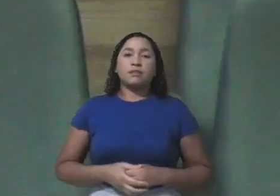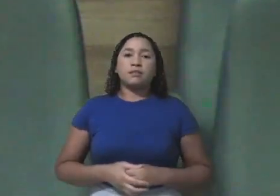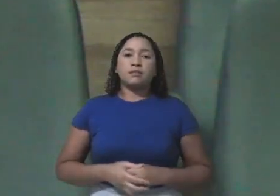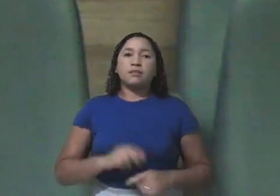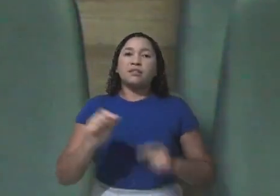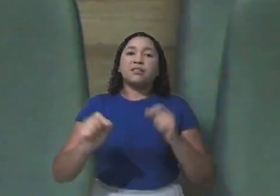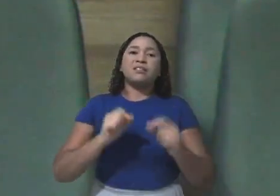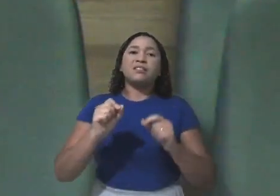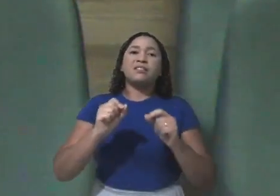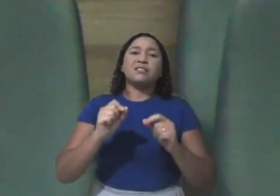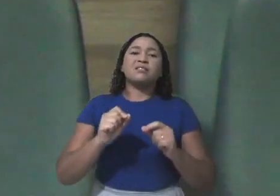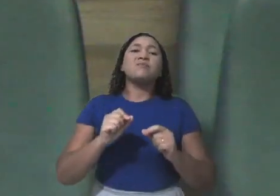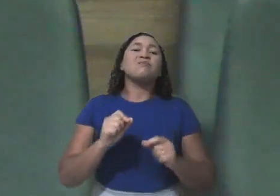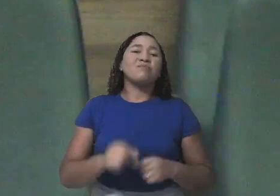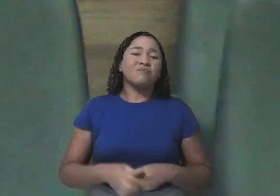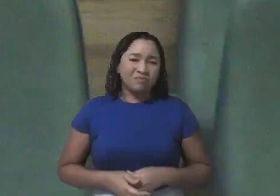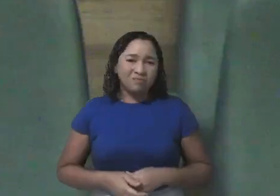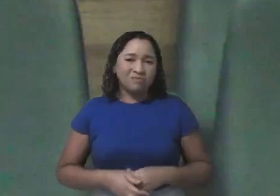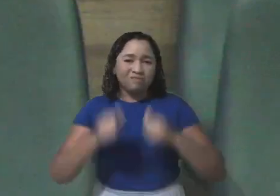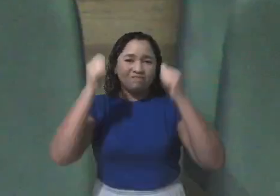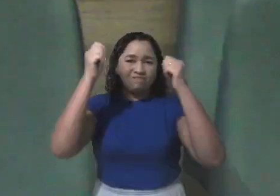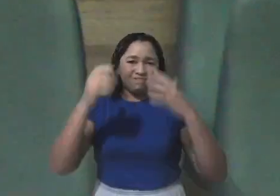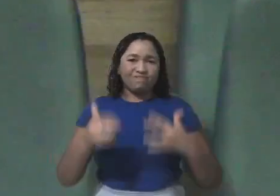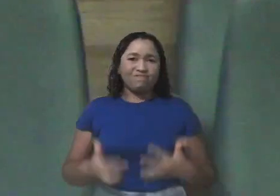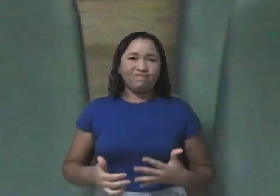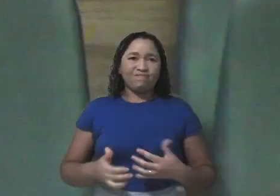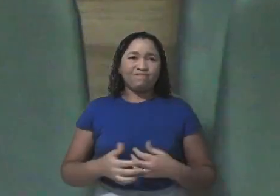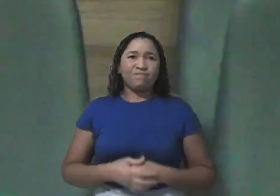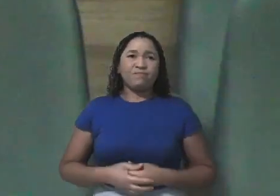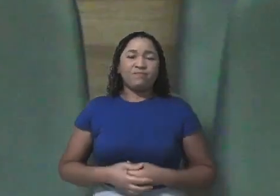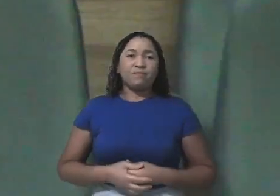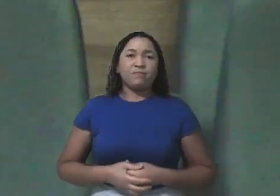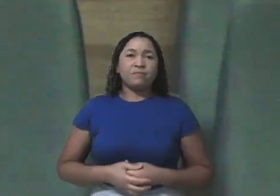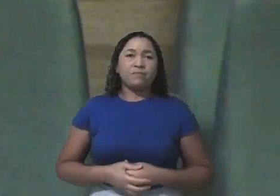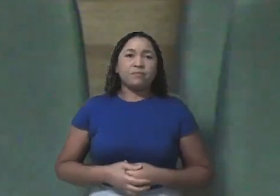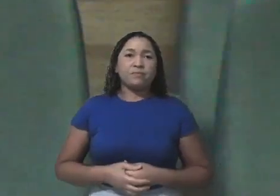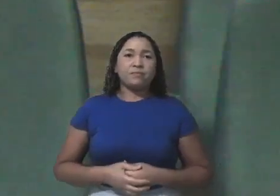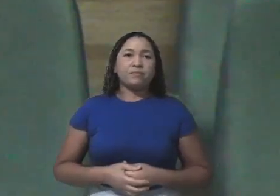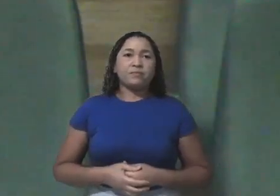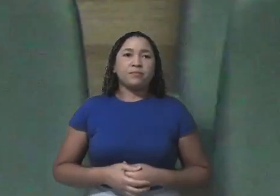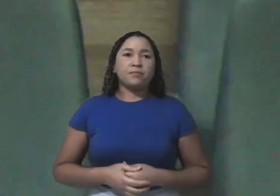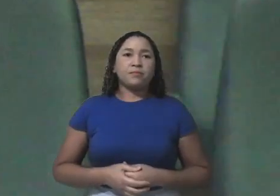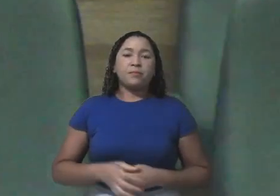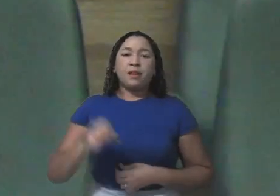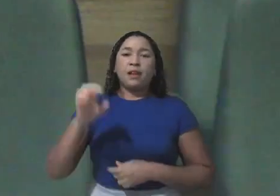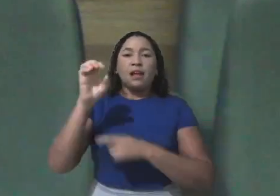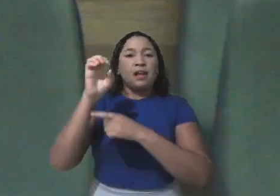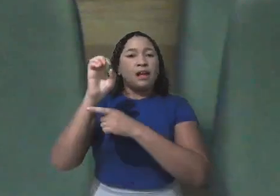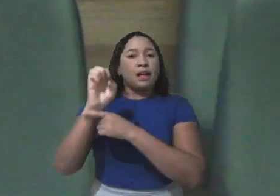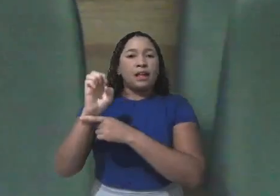a coroa da teologia sistemática. O que é isso? Ela é o fechamento.